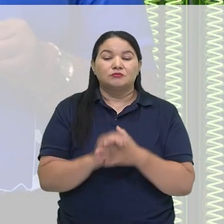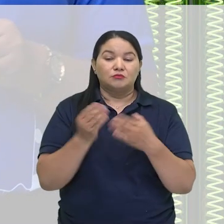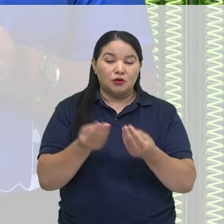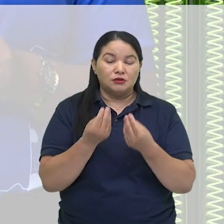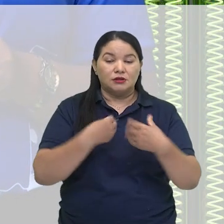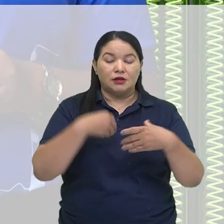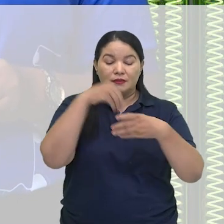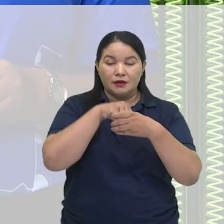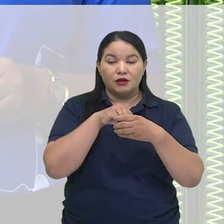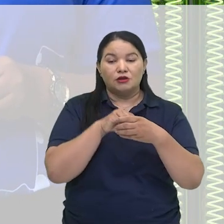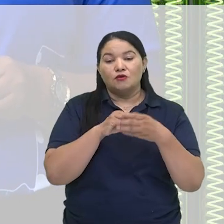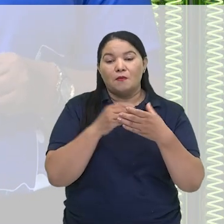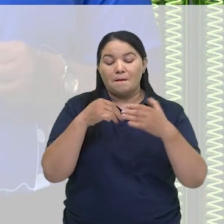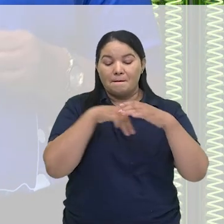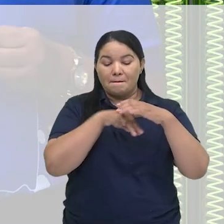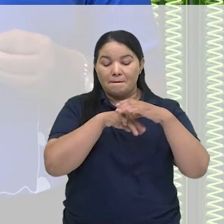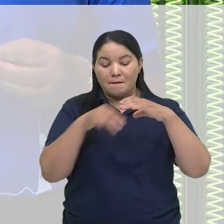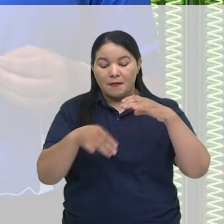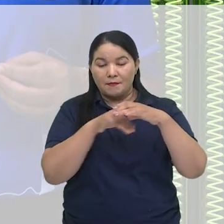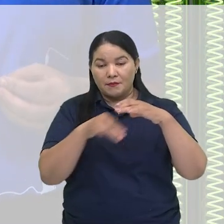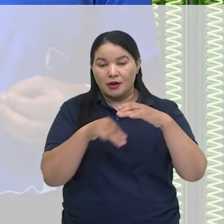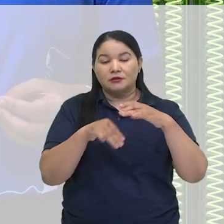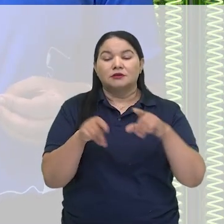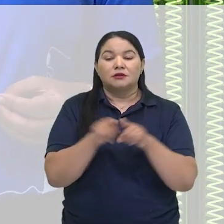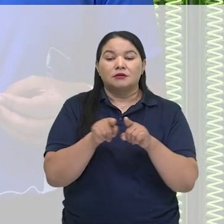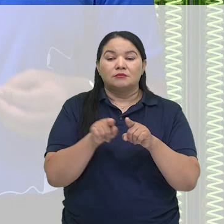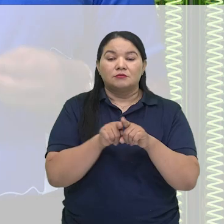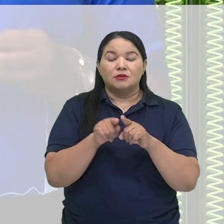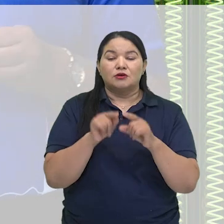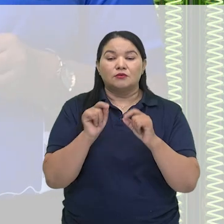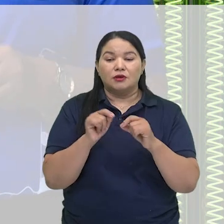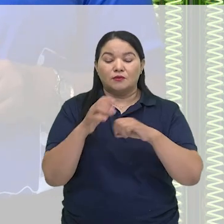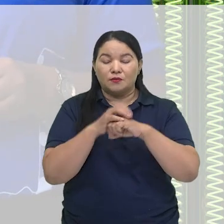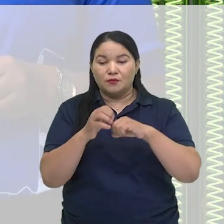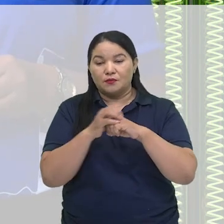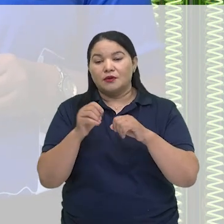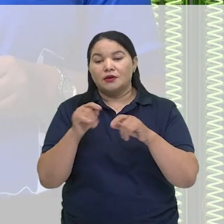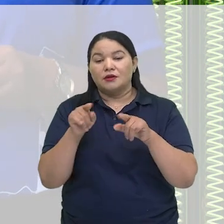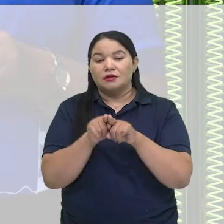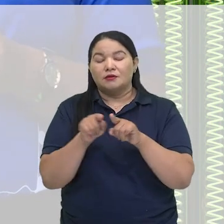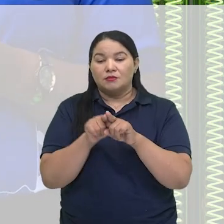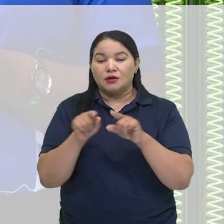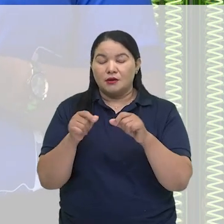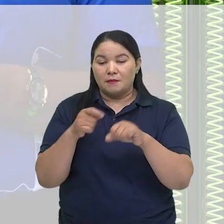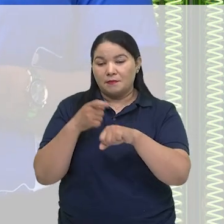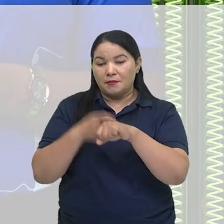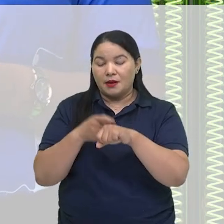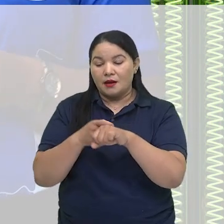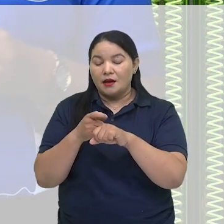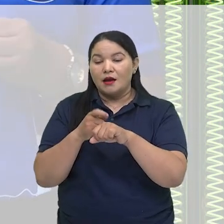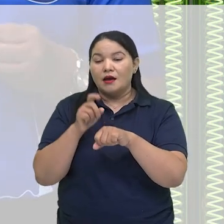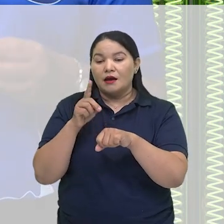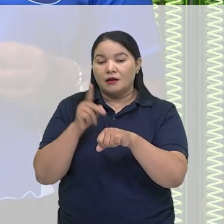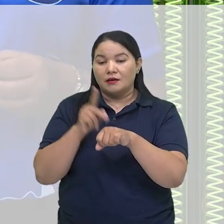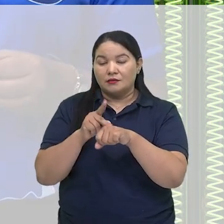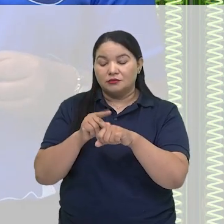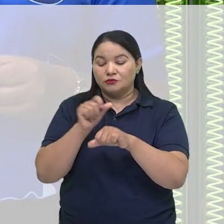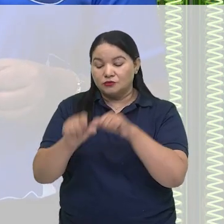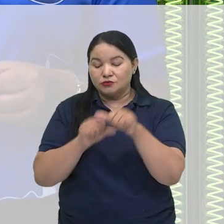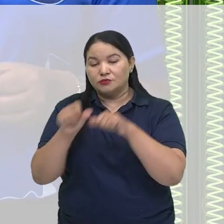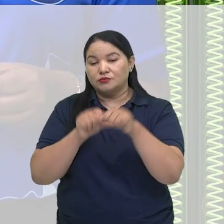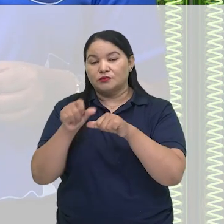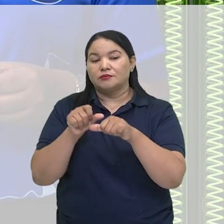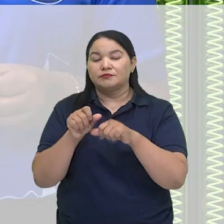ígneas ou magmáticas, sedimentares e metamórficas. As rochas ígneas, que são